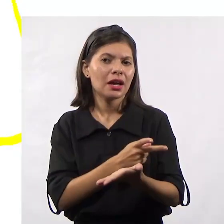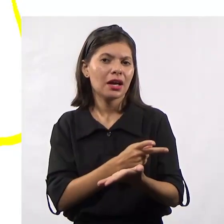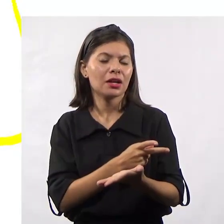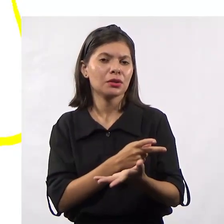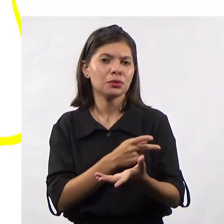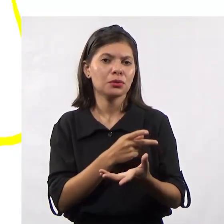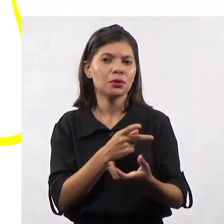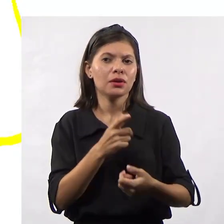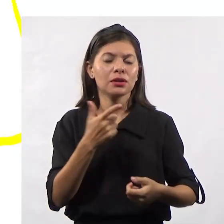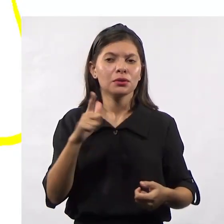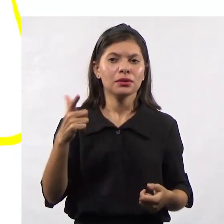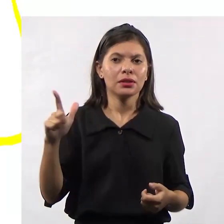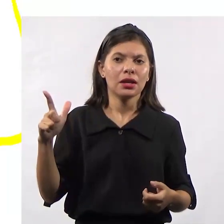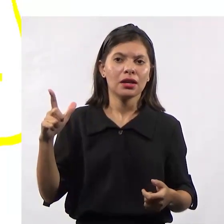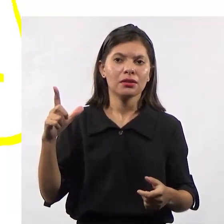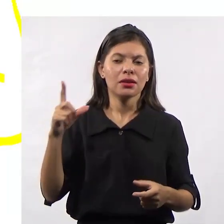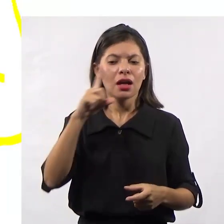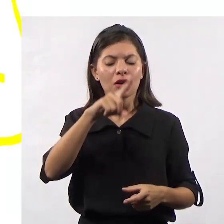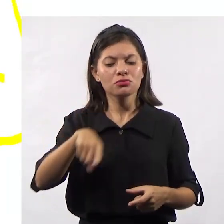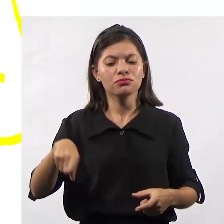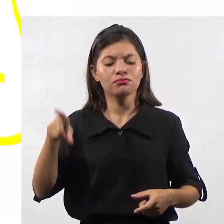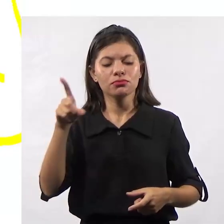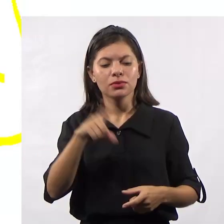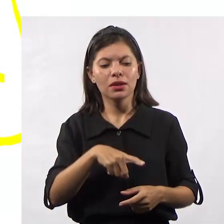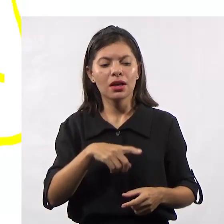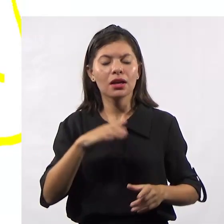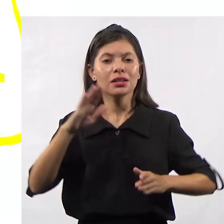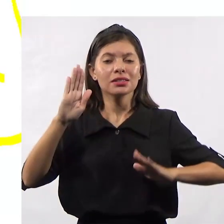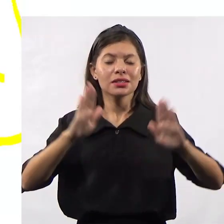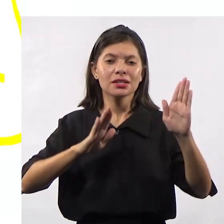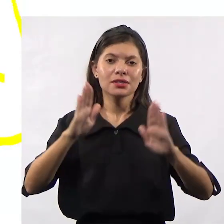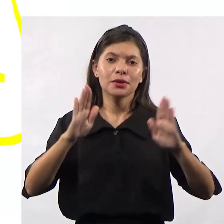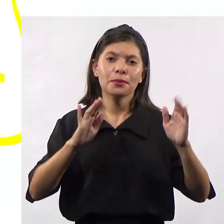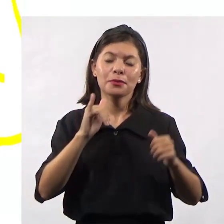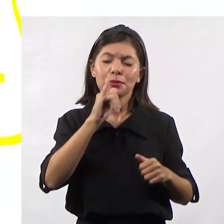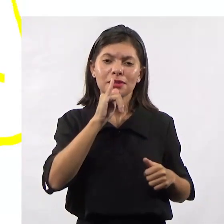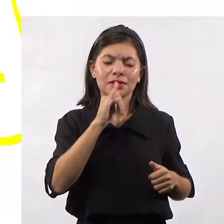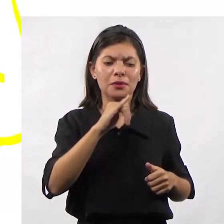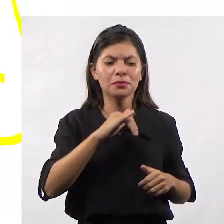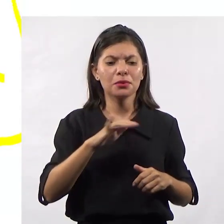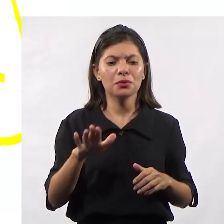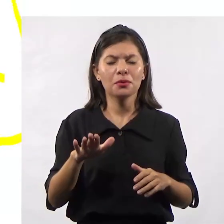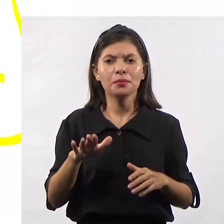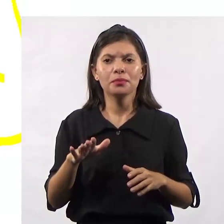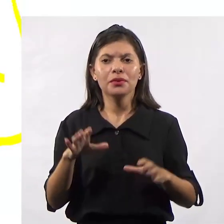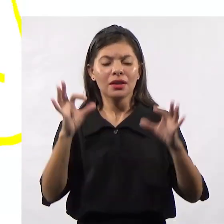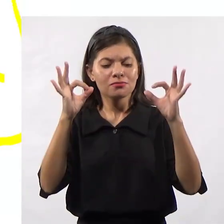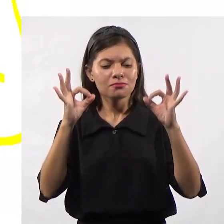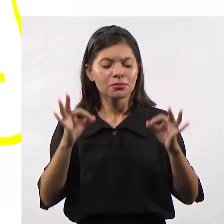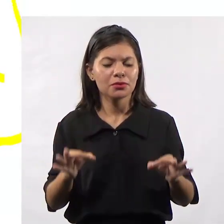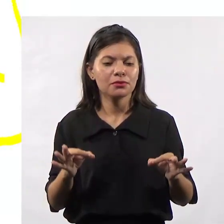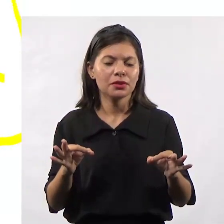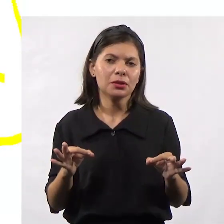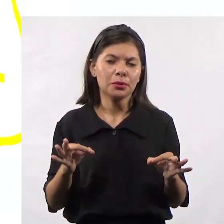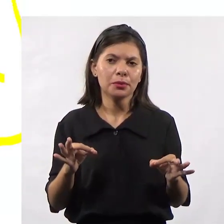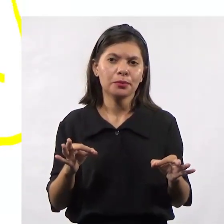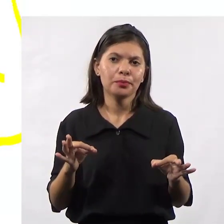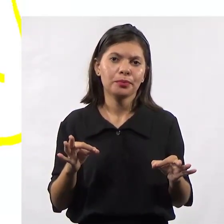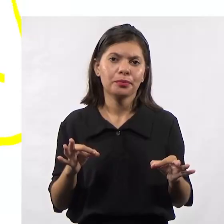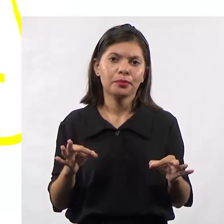irregularidade sanável, aí tem que anular a licitação. Mas vamos supor que não teve nada de irregular, tá tudo